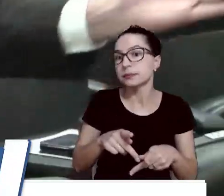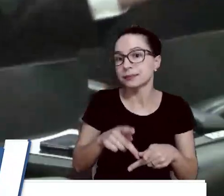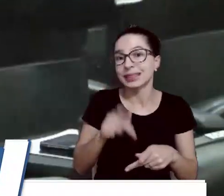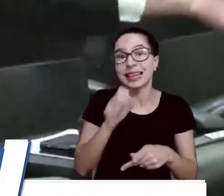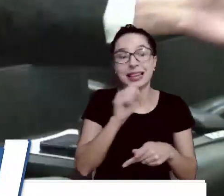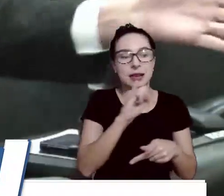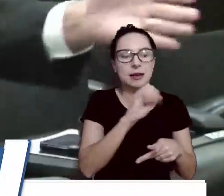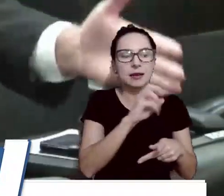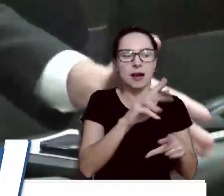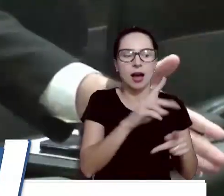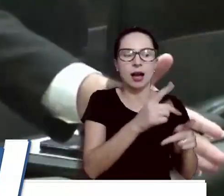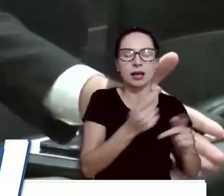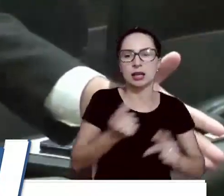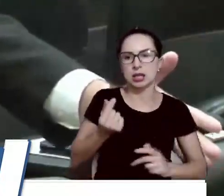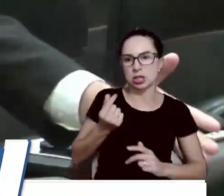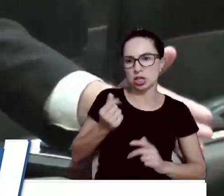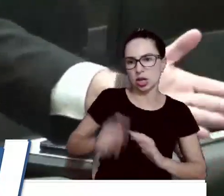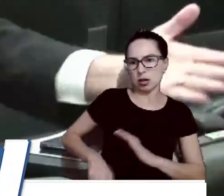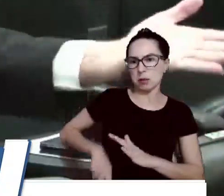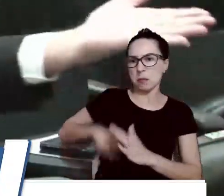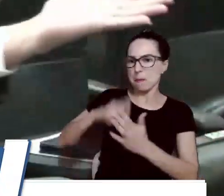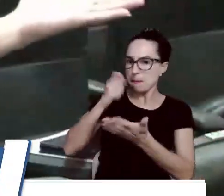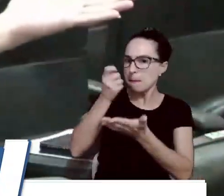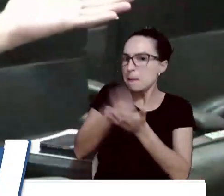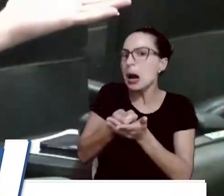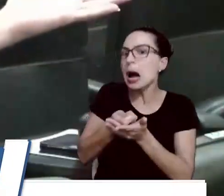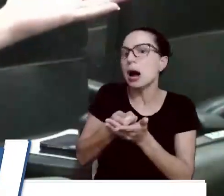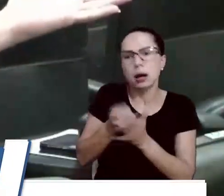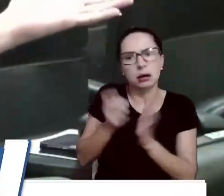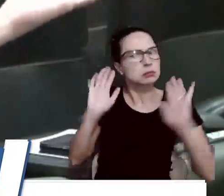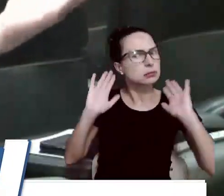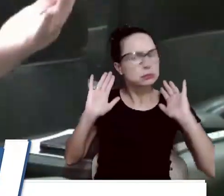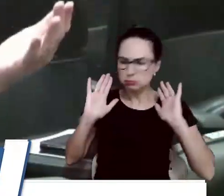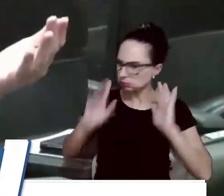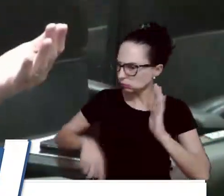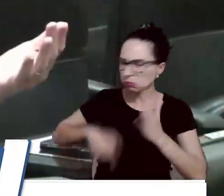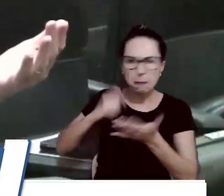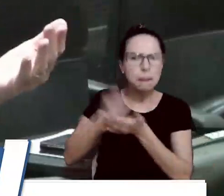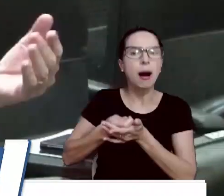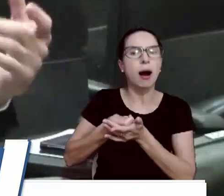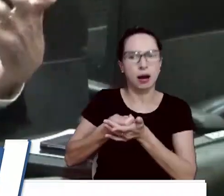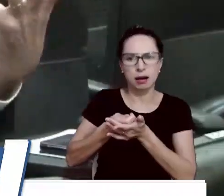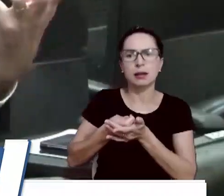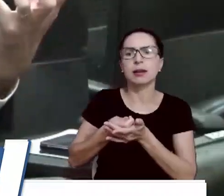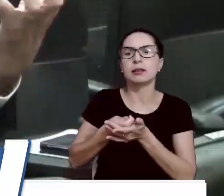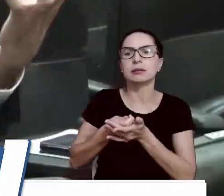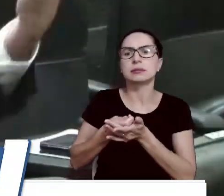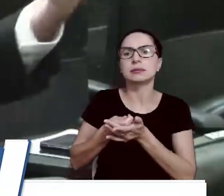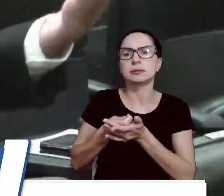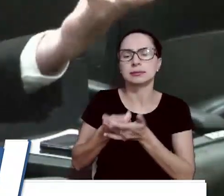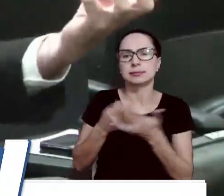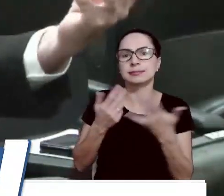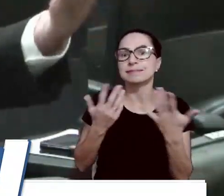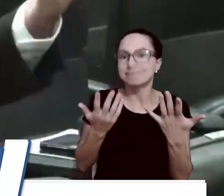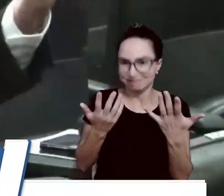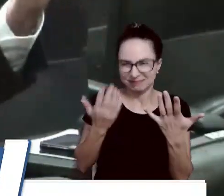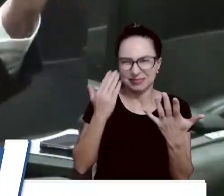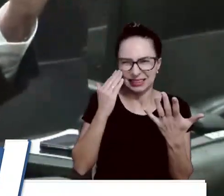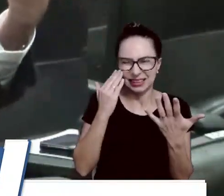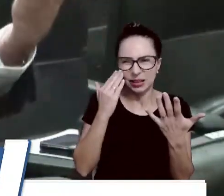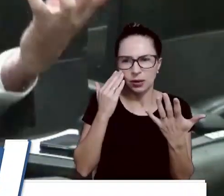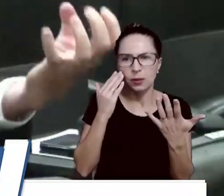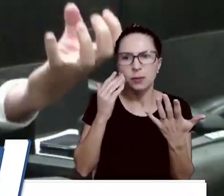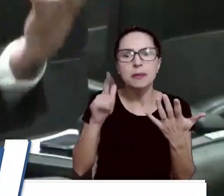bolso para que melhore a vida da população, que tire. Que tire. Então, é realmente um